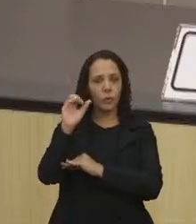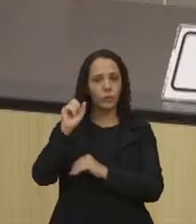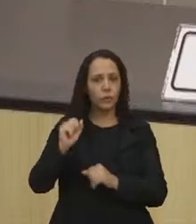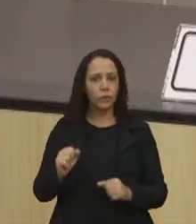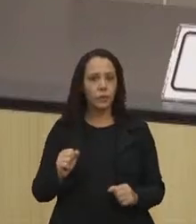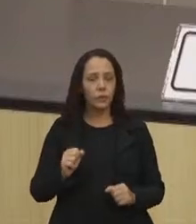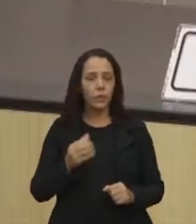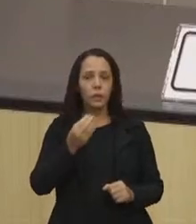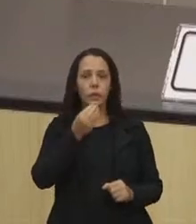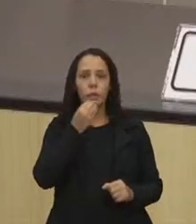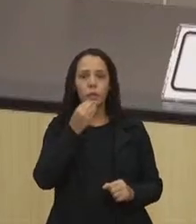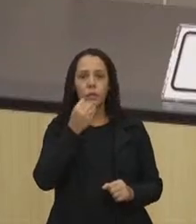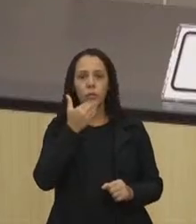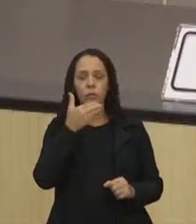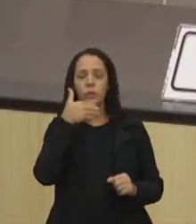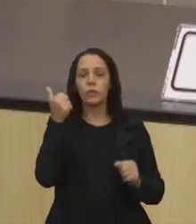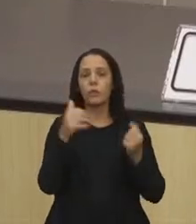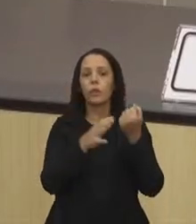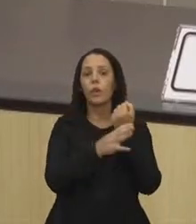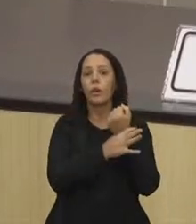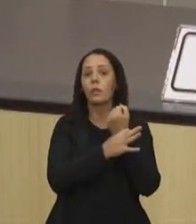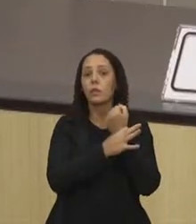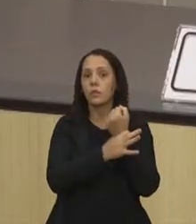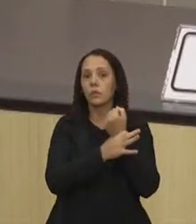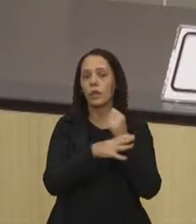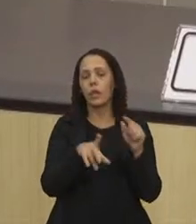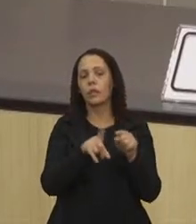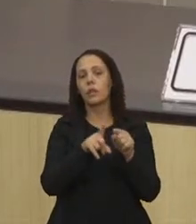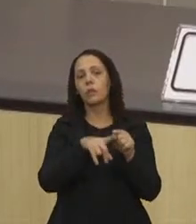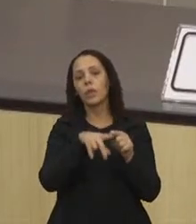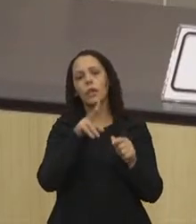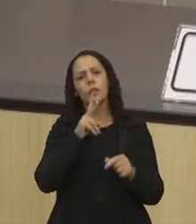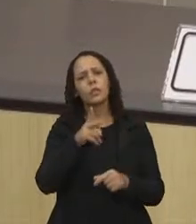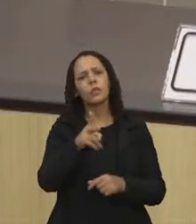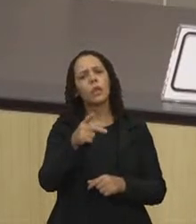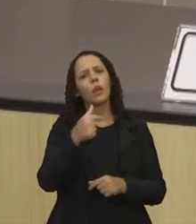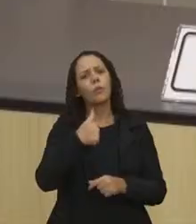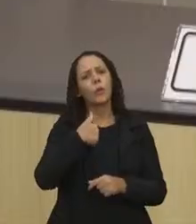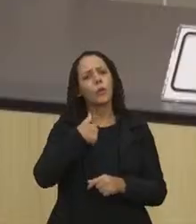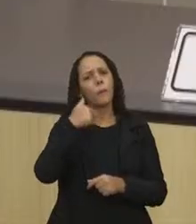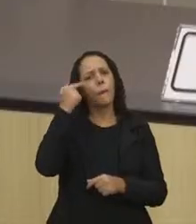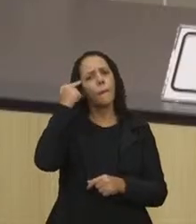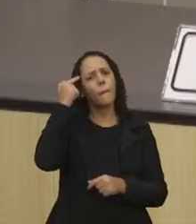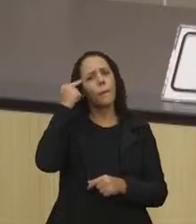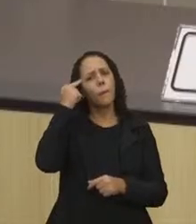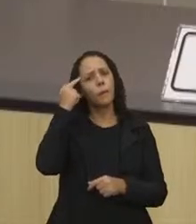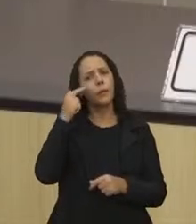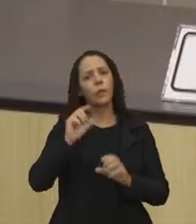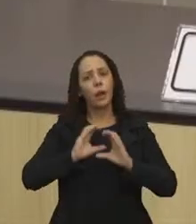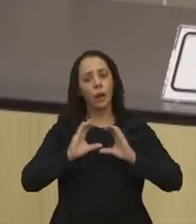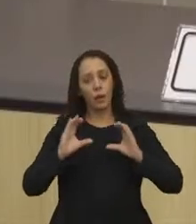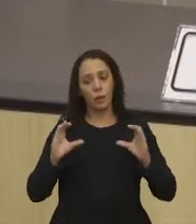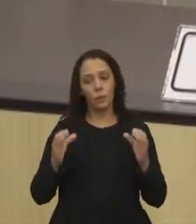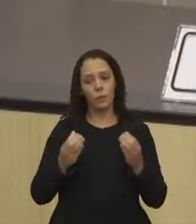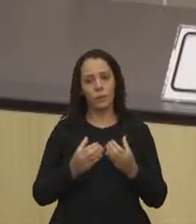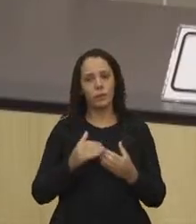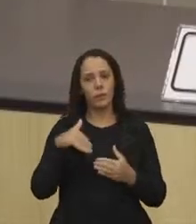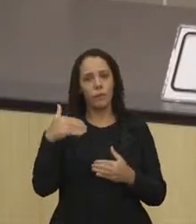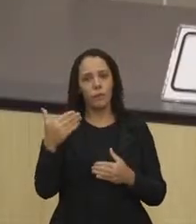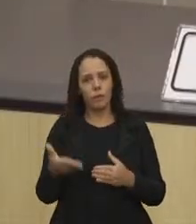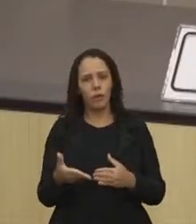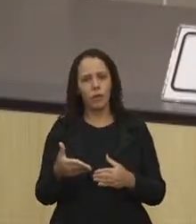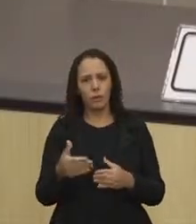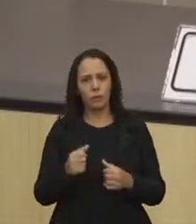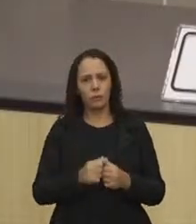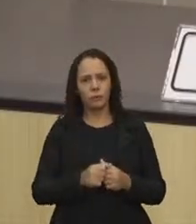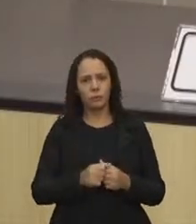né, tentar melhorar a segurança. E eu acho que também sempre trabalhar a comunidade externa, né? Não estou falando que é alguém da região,